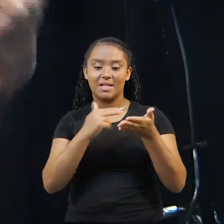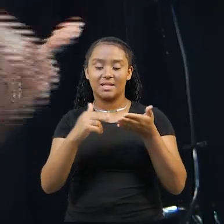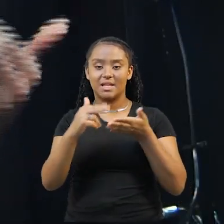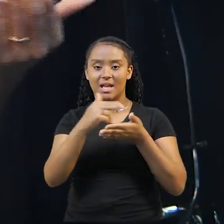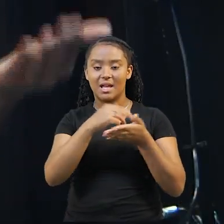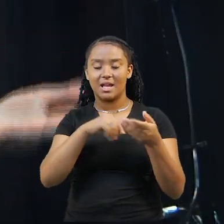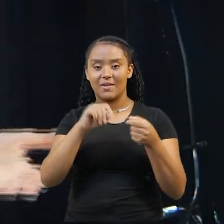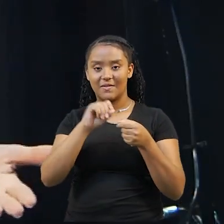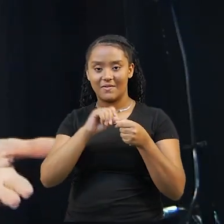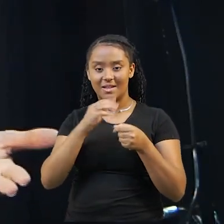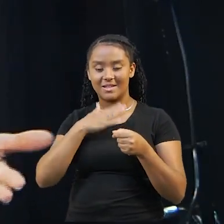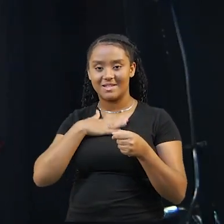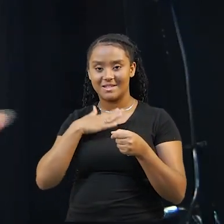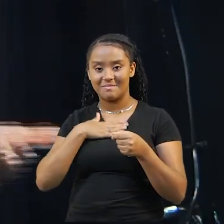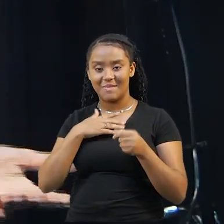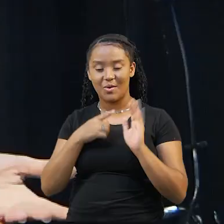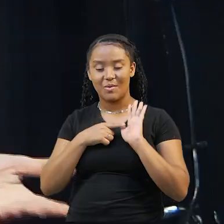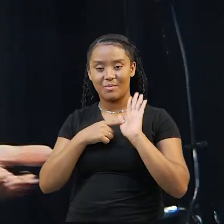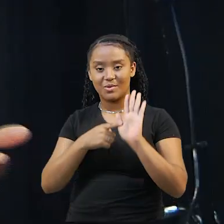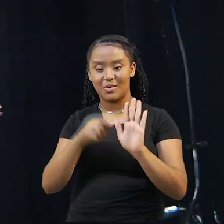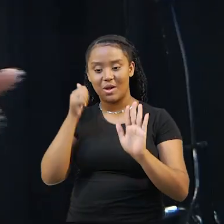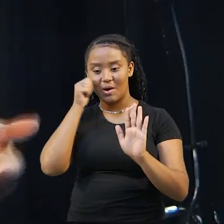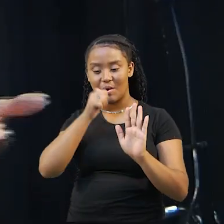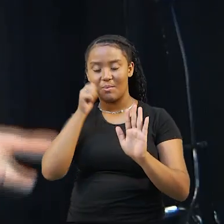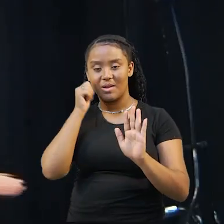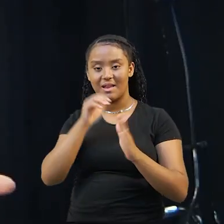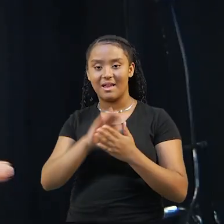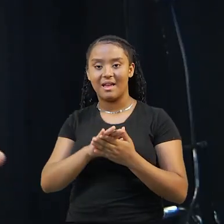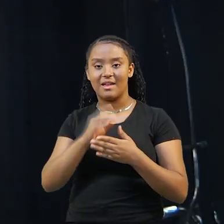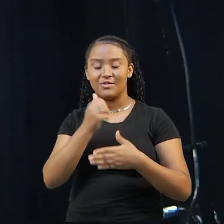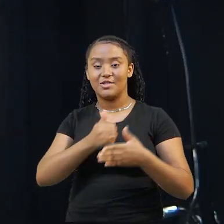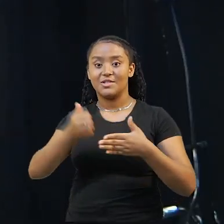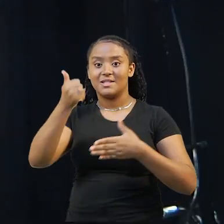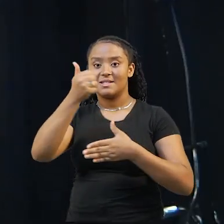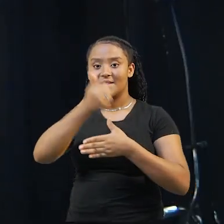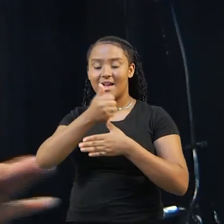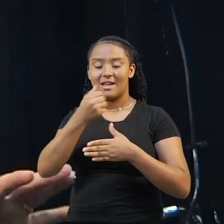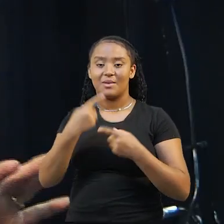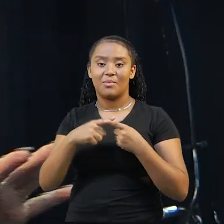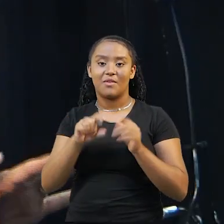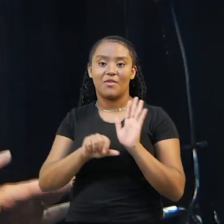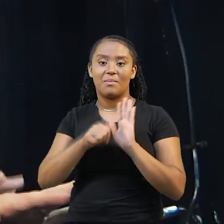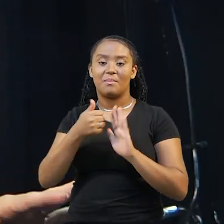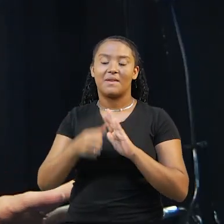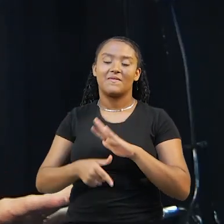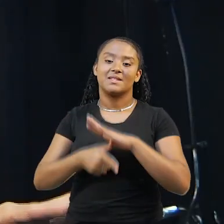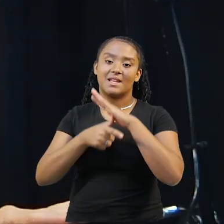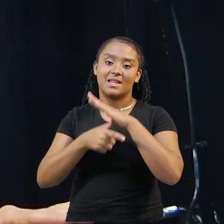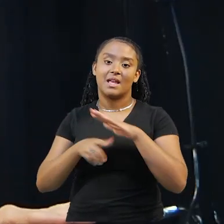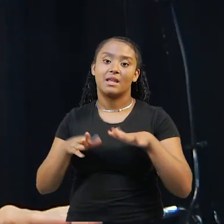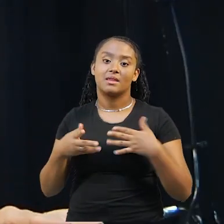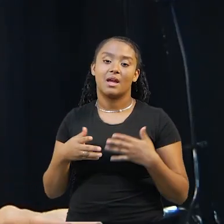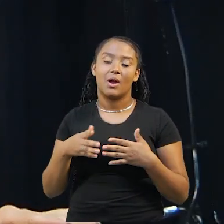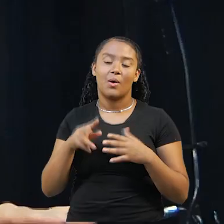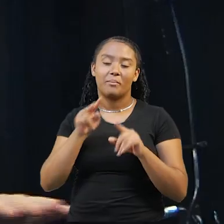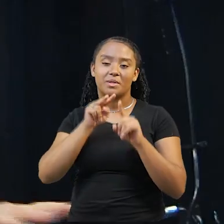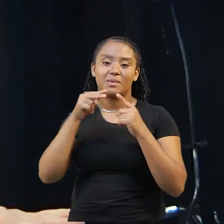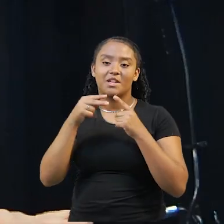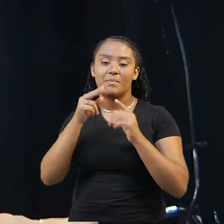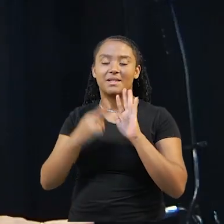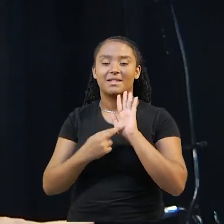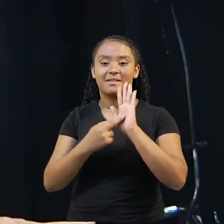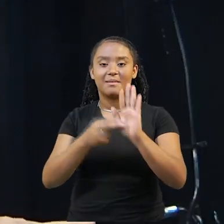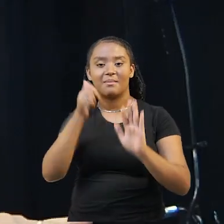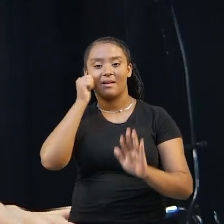como uma mulher de destaque na escola dela por ser a primeira vice-reitora. Então, o aspecto da representatividade para as mulheres, ele é